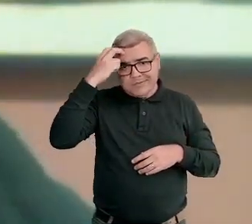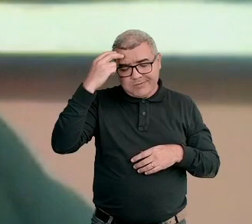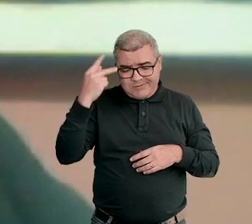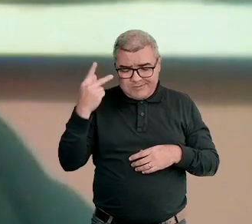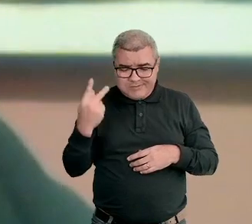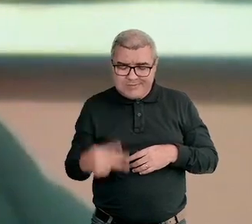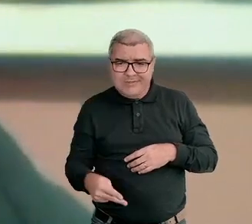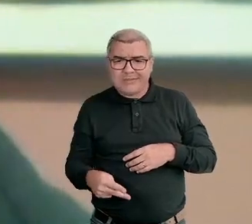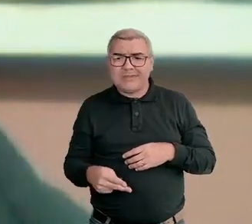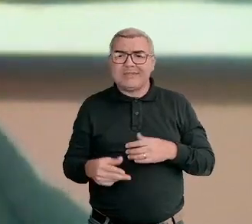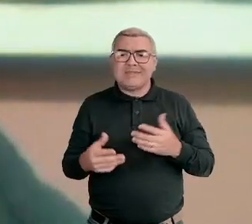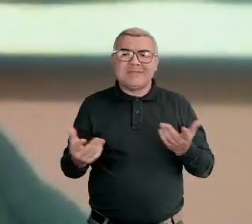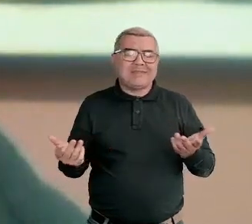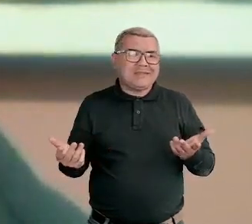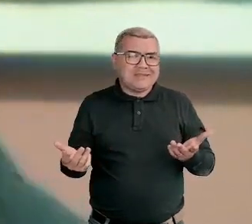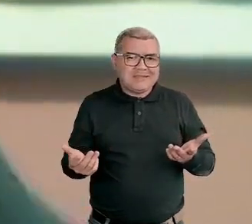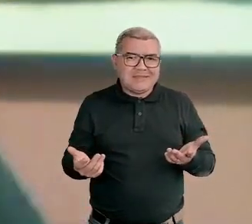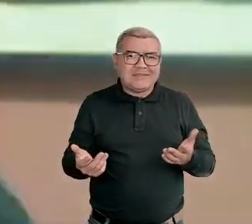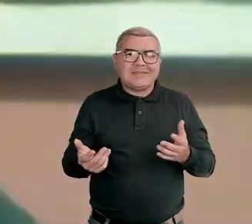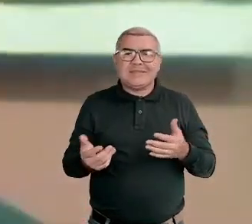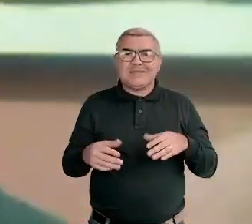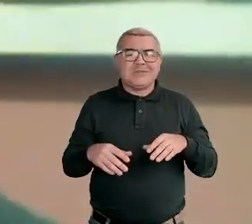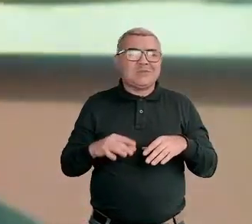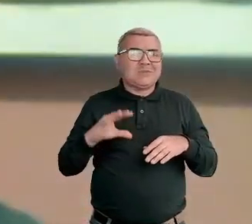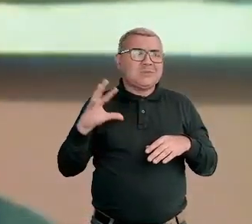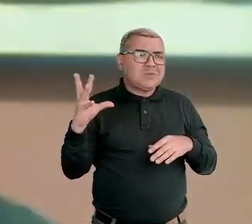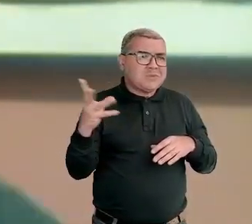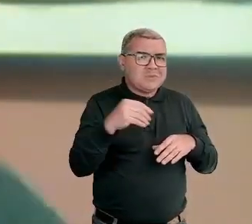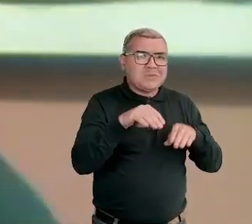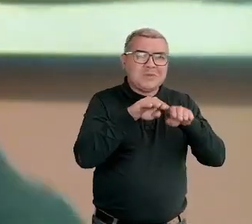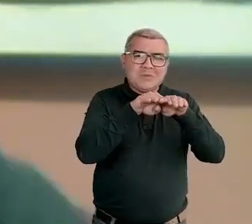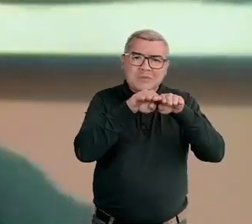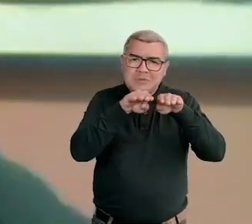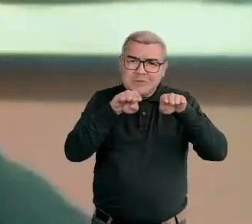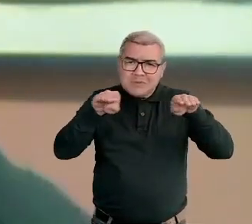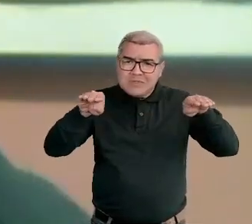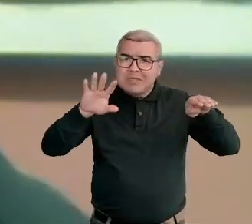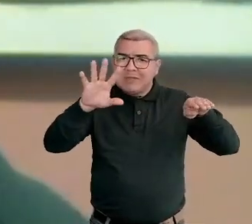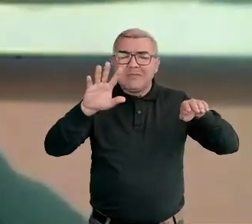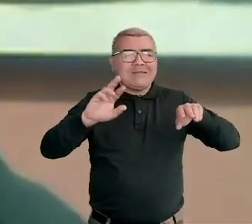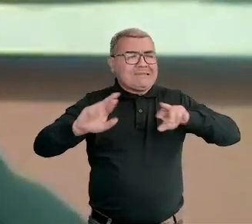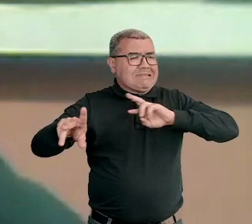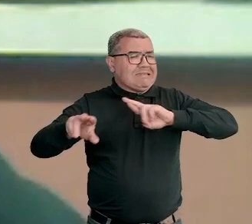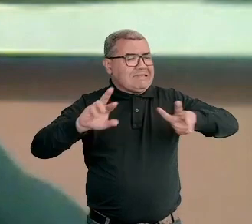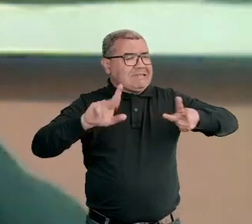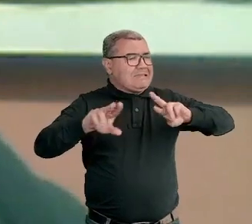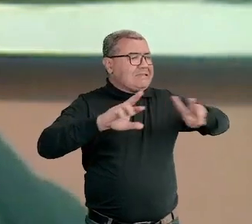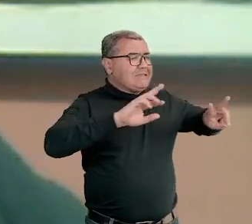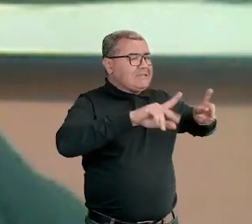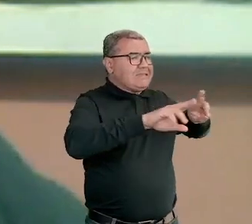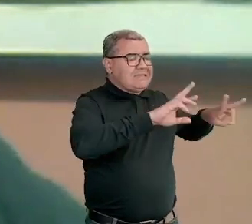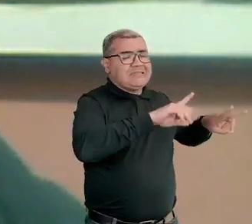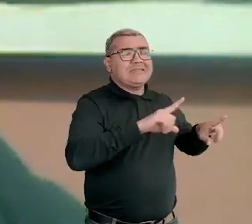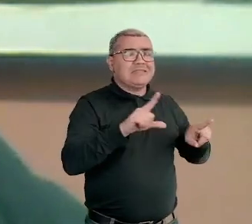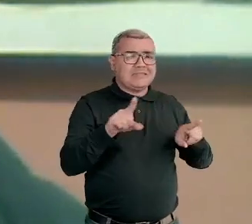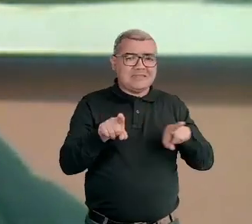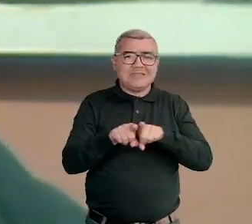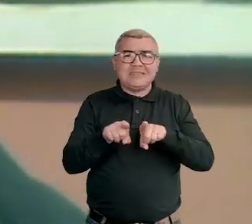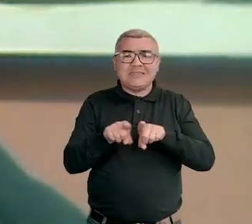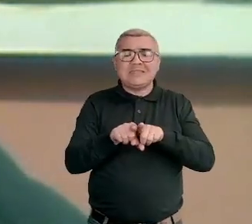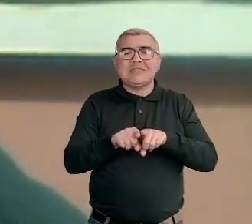né, enfim, que é uma cultura mais ou menos homogênea, com as suas diversidades, as suas heterogeneidades,